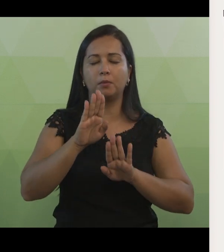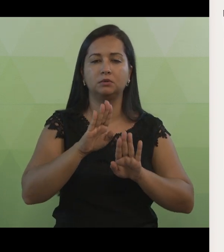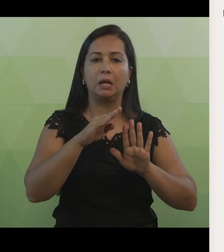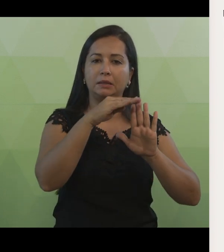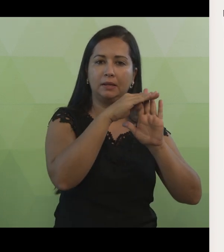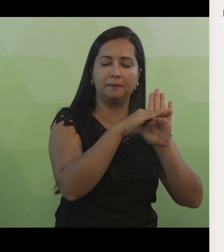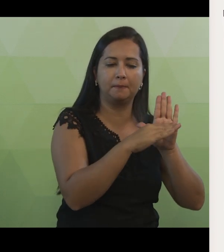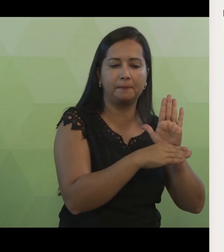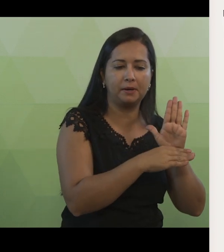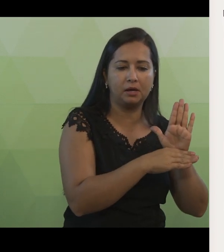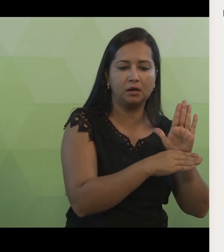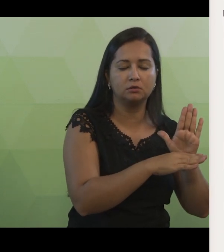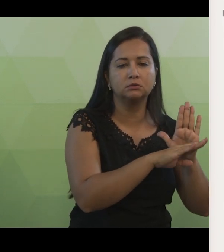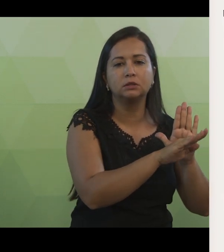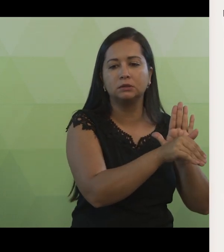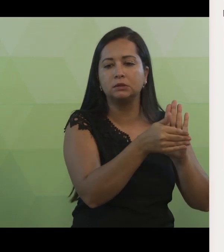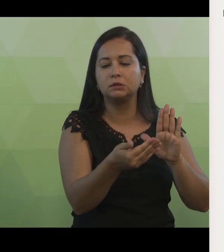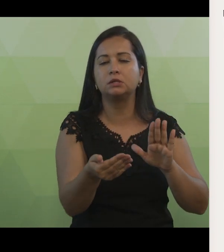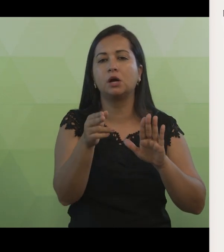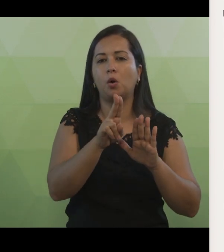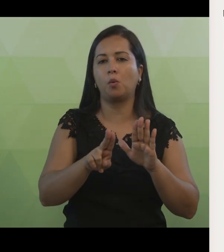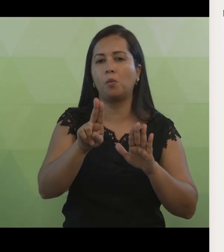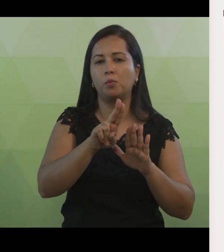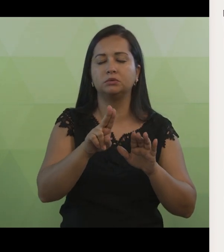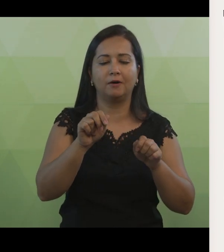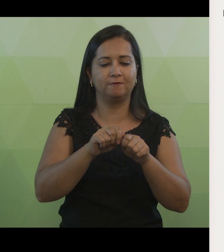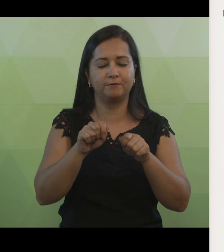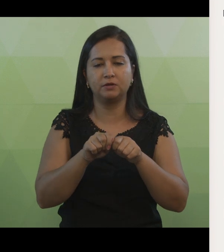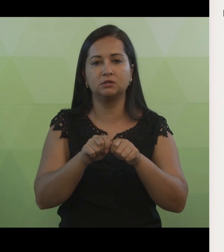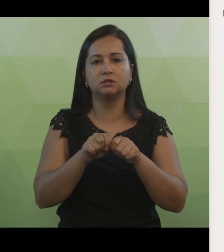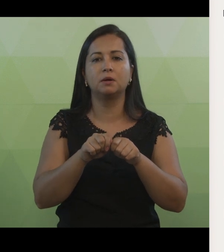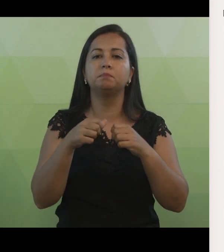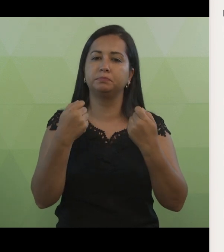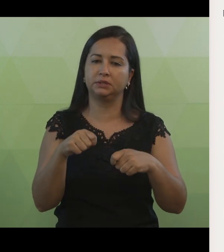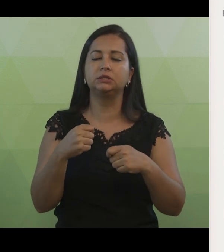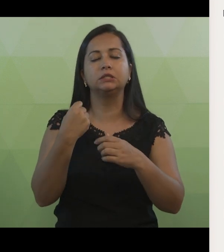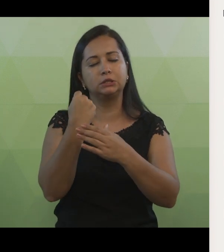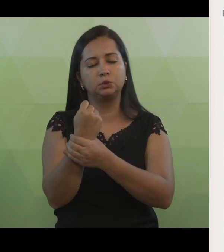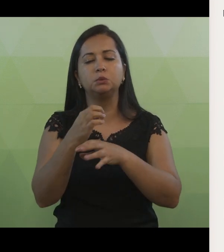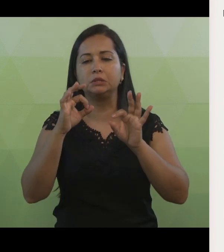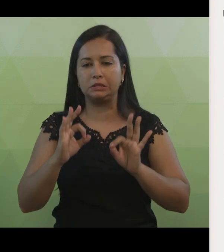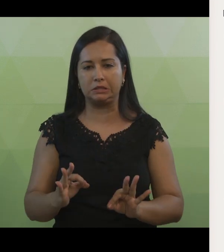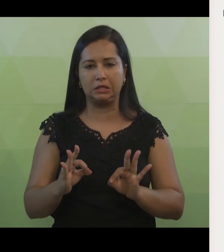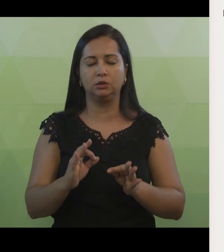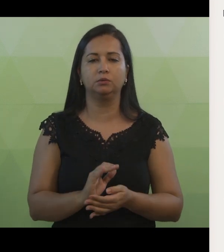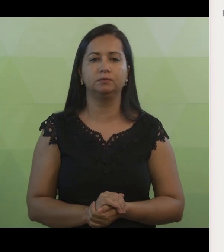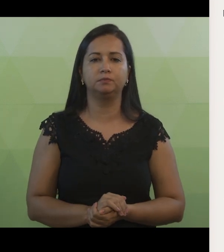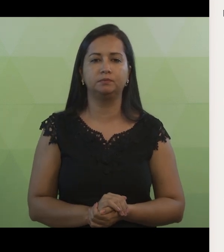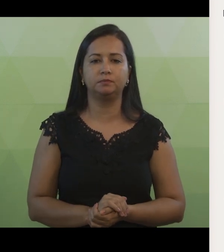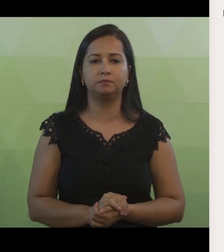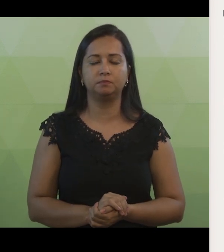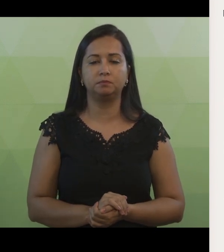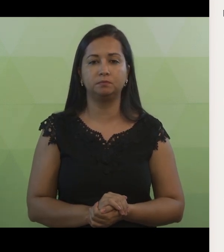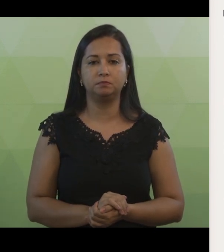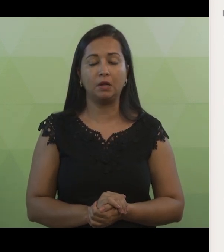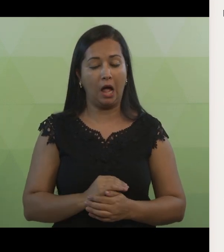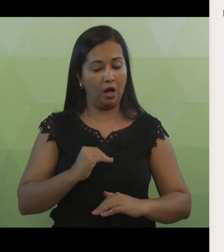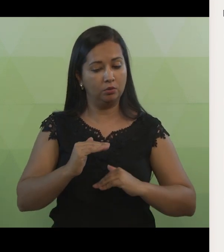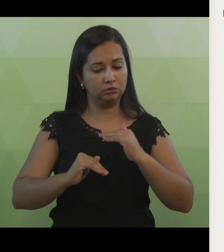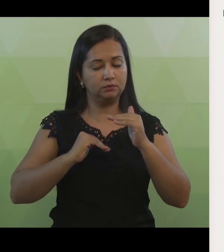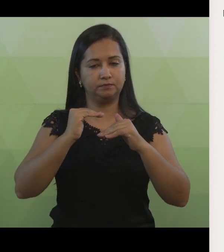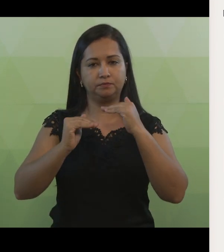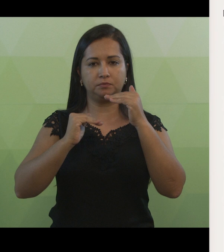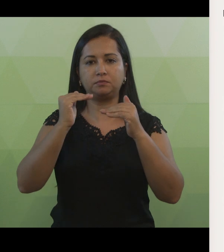de desenvolvimento para ir para o ambiente de produção de maneira segura. O desenvolvimento deve